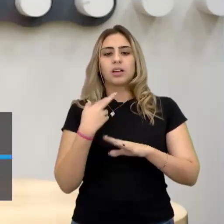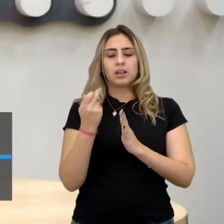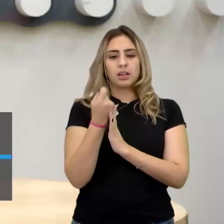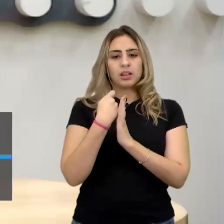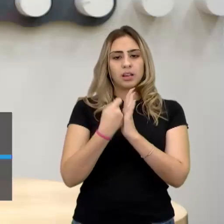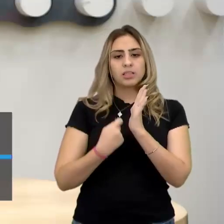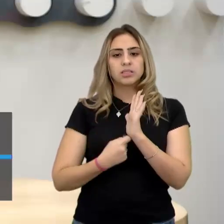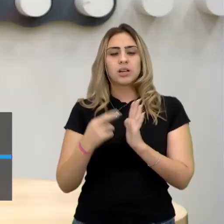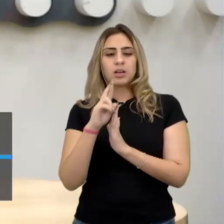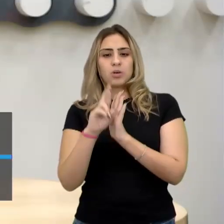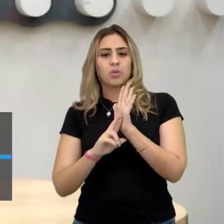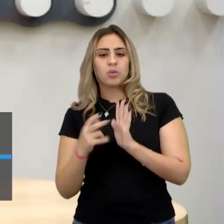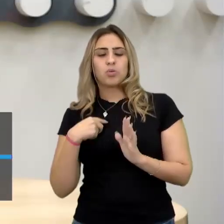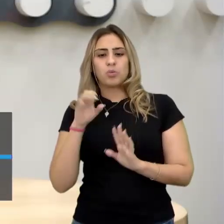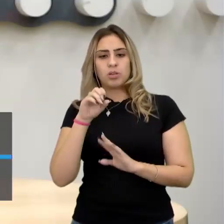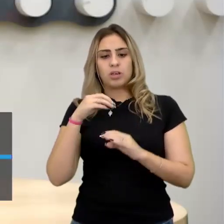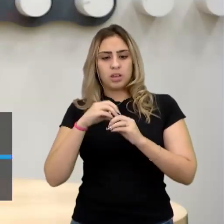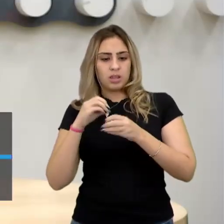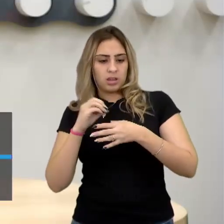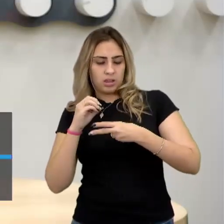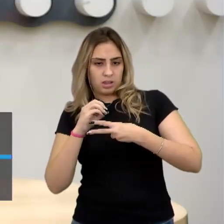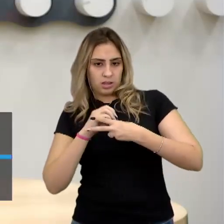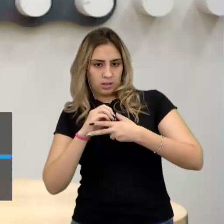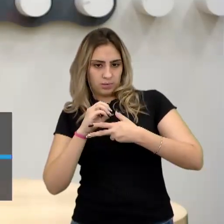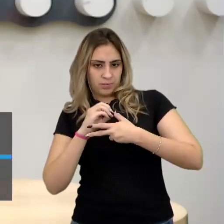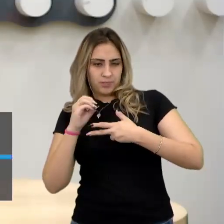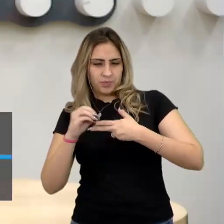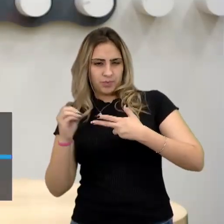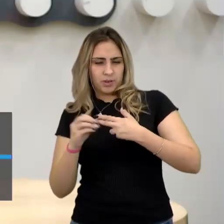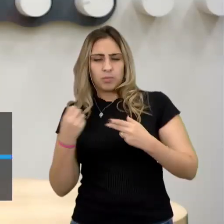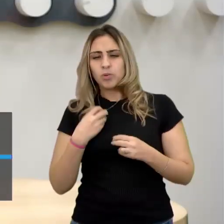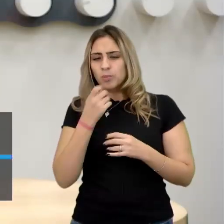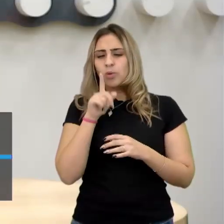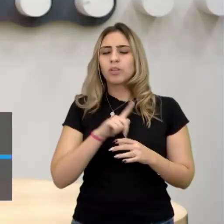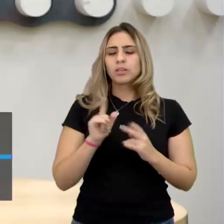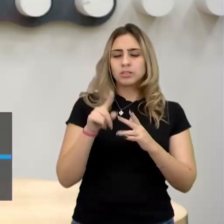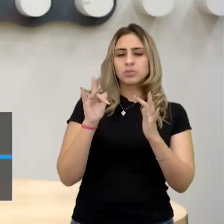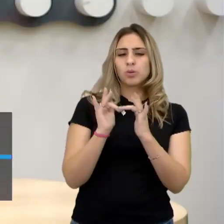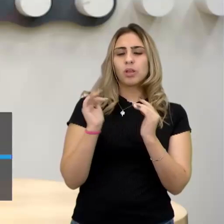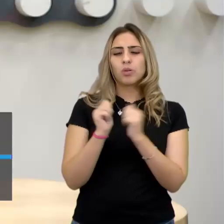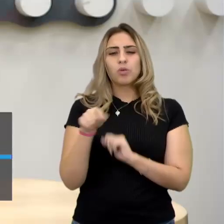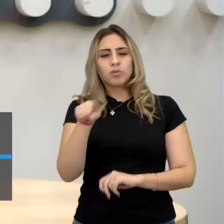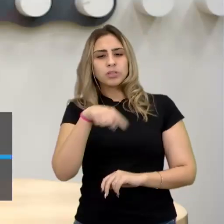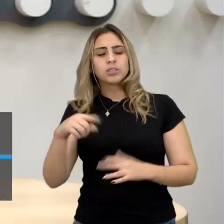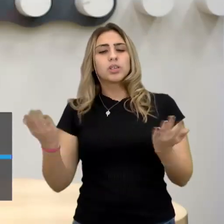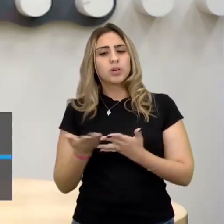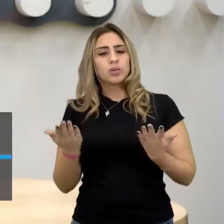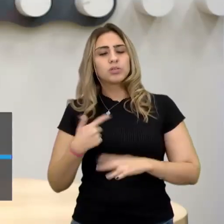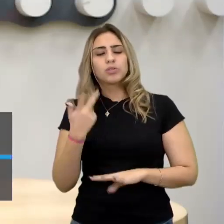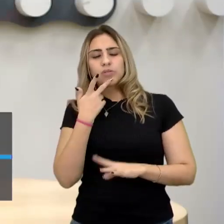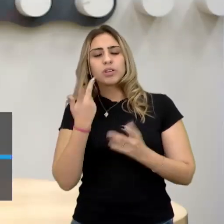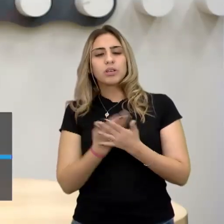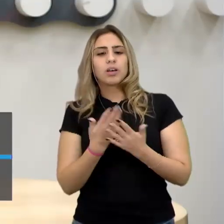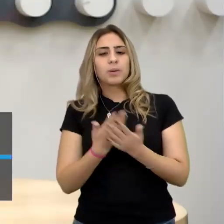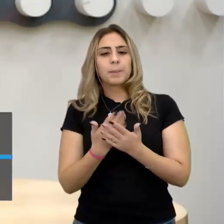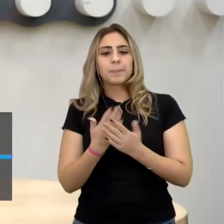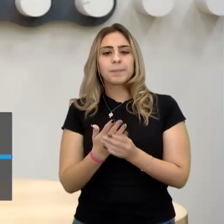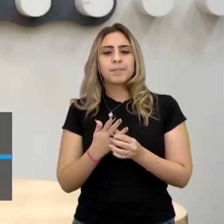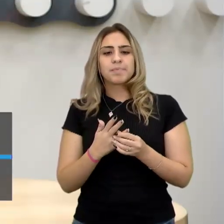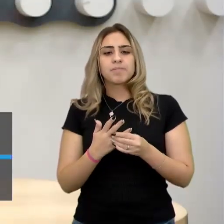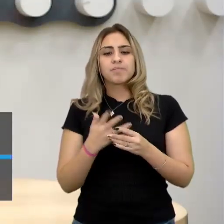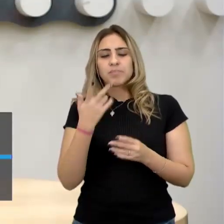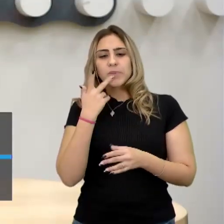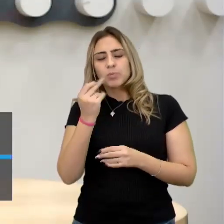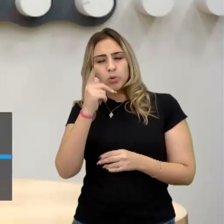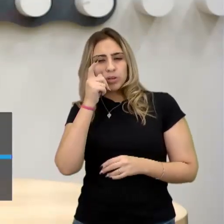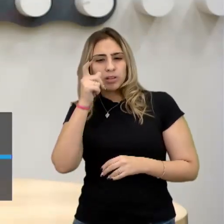alunos, pais, todo mundo participando. É muito bom ter esse contato com vocês. E hoje a gente vai de aula continuando um assunto